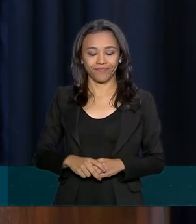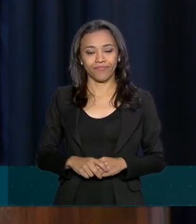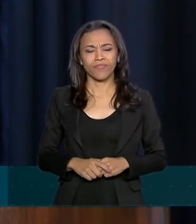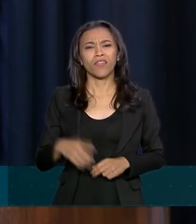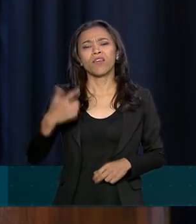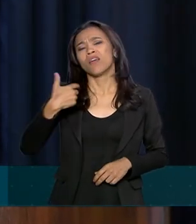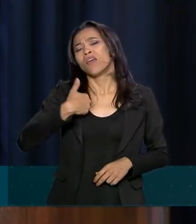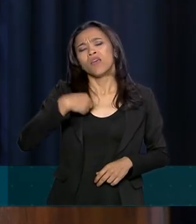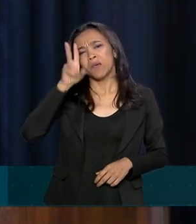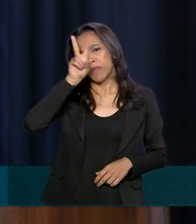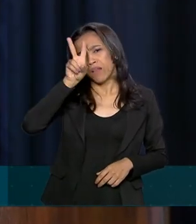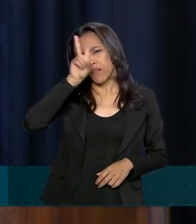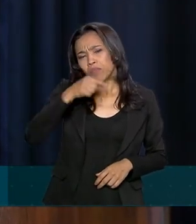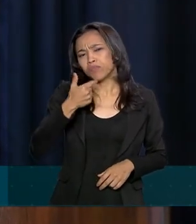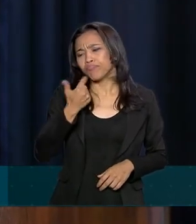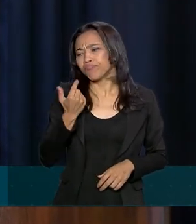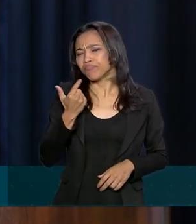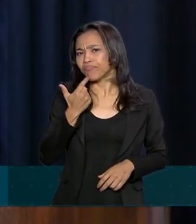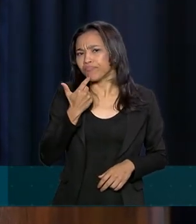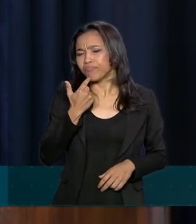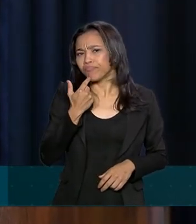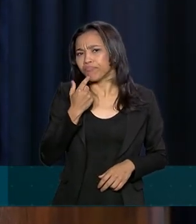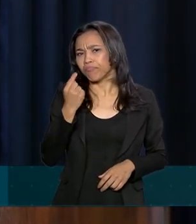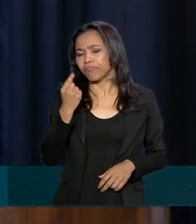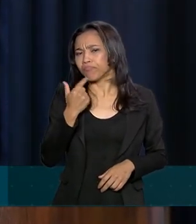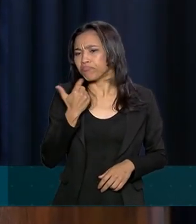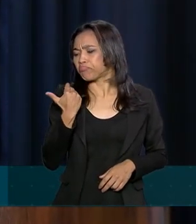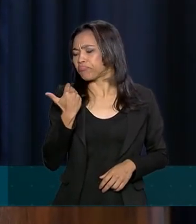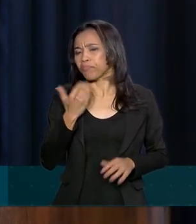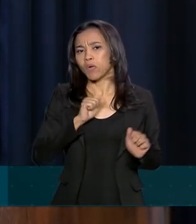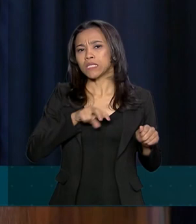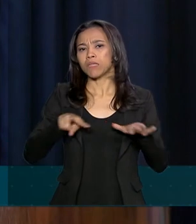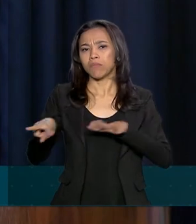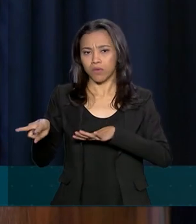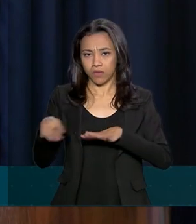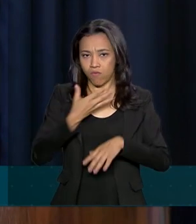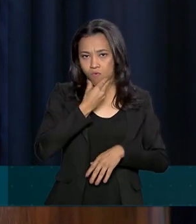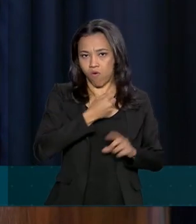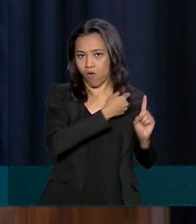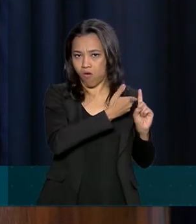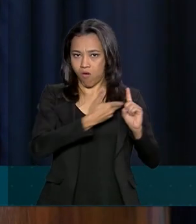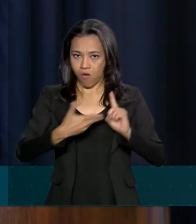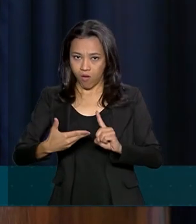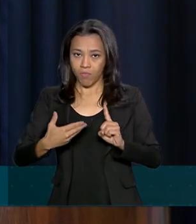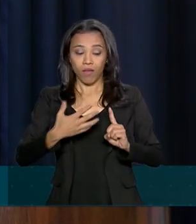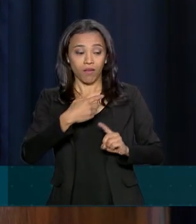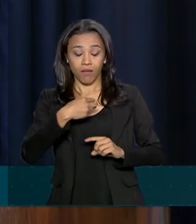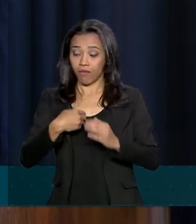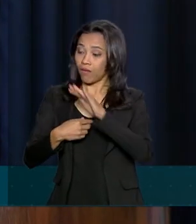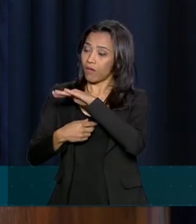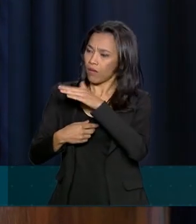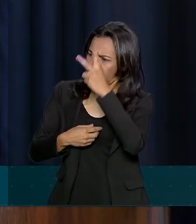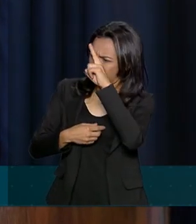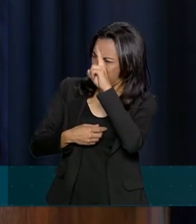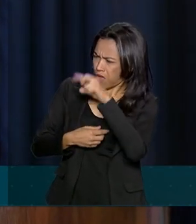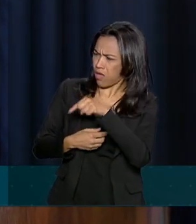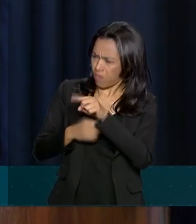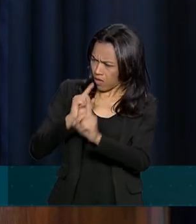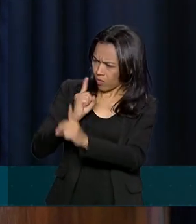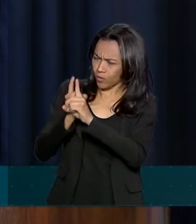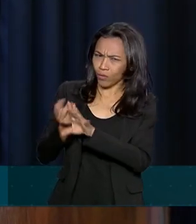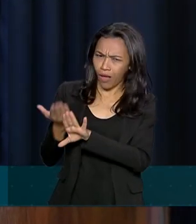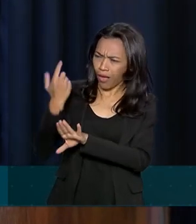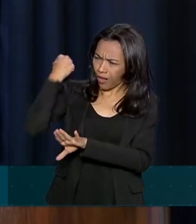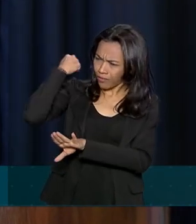Eu me lembro, há poucas semanas, chegou um cara na presidência e falou comigo, lembra quando se encontrei contigo lá atrás, durante